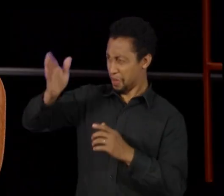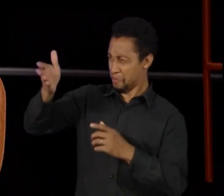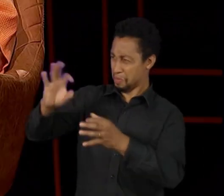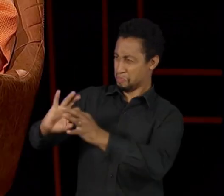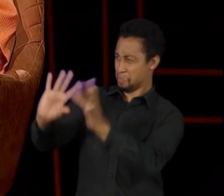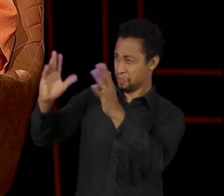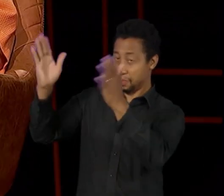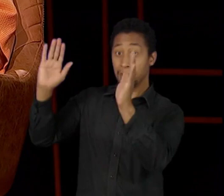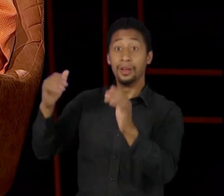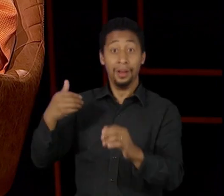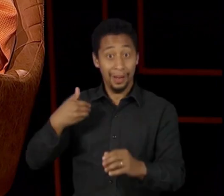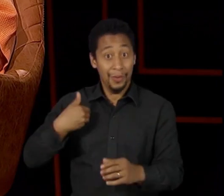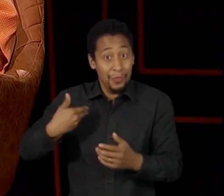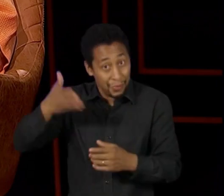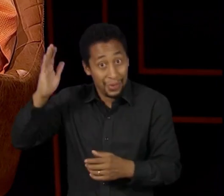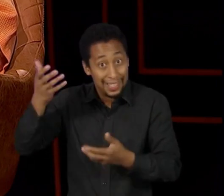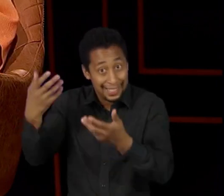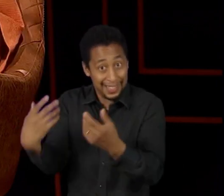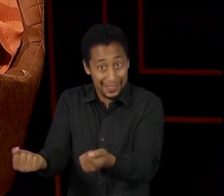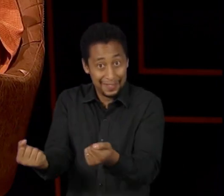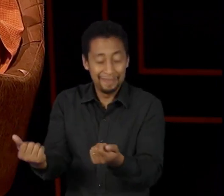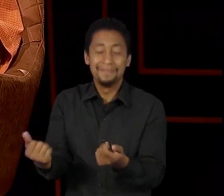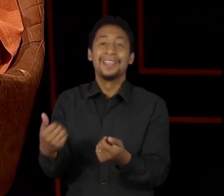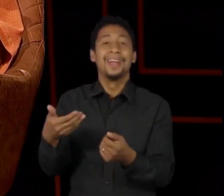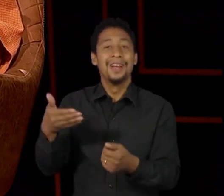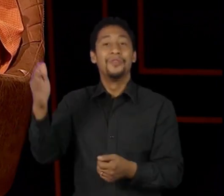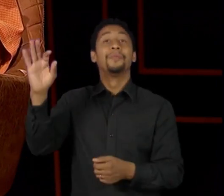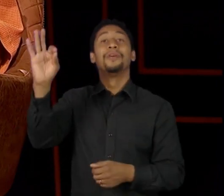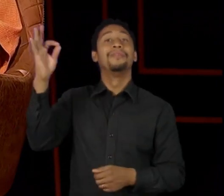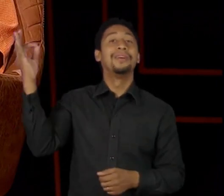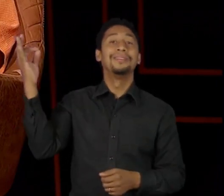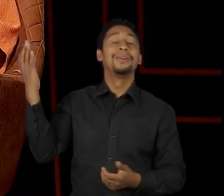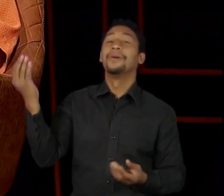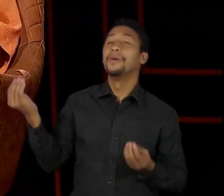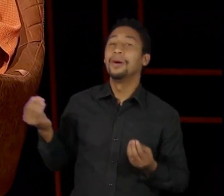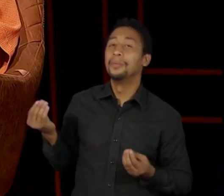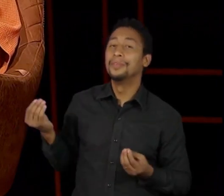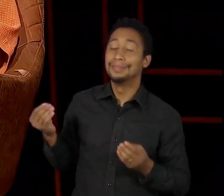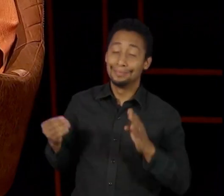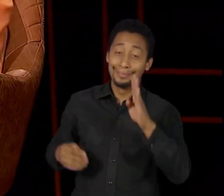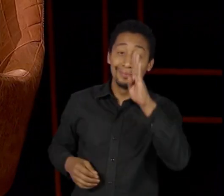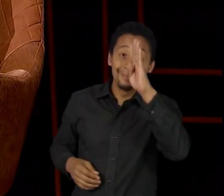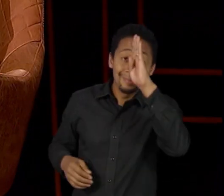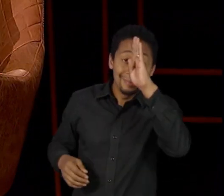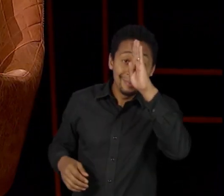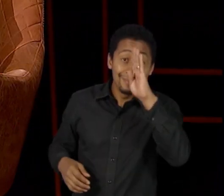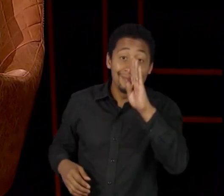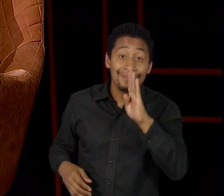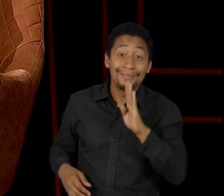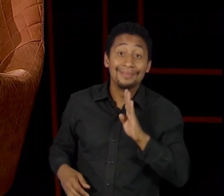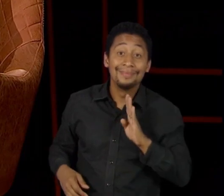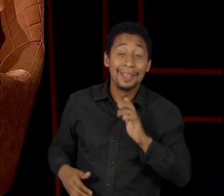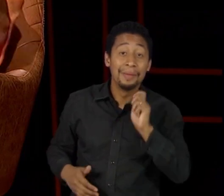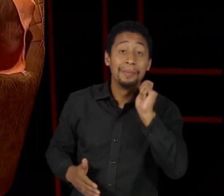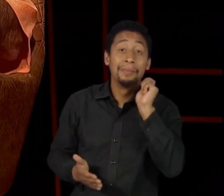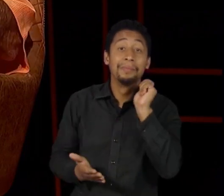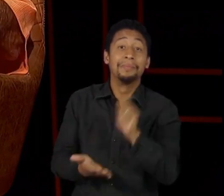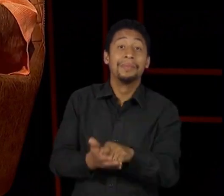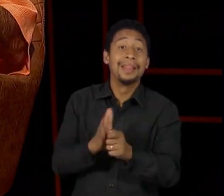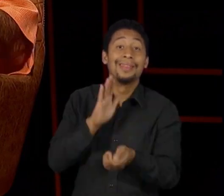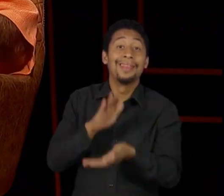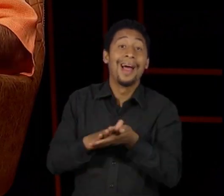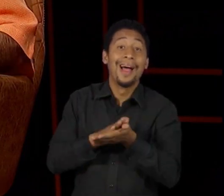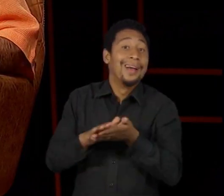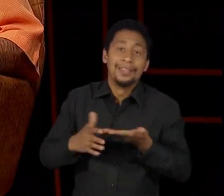fui. Então, quando nós fomos para a França, eu não gastei dinheiro. Entendeu? Não gastei dinheiro, era uma